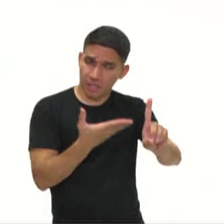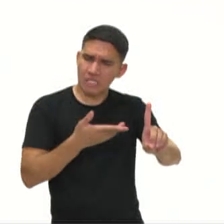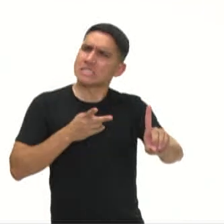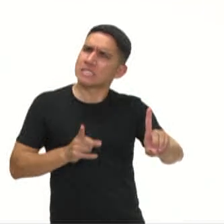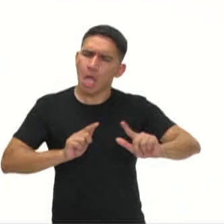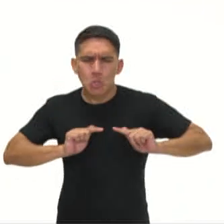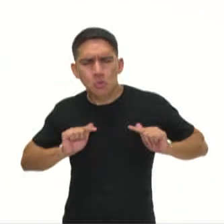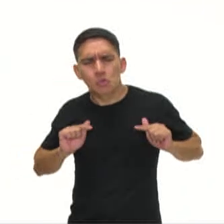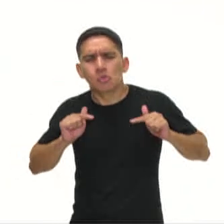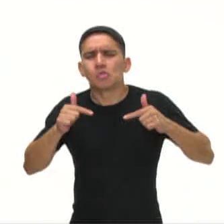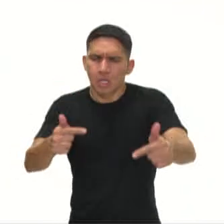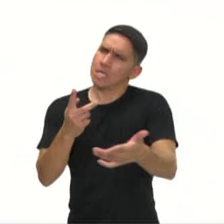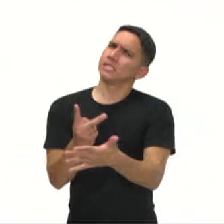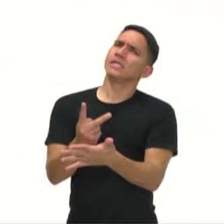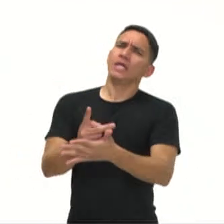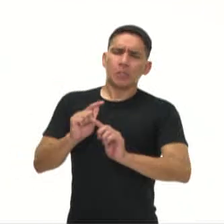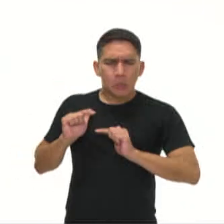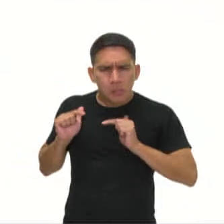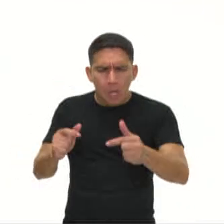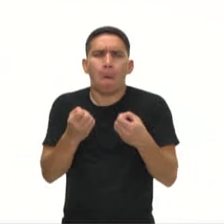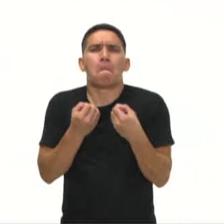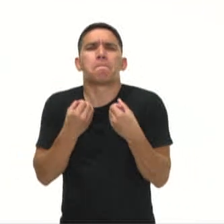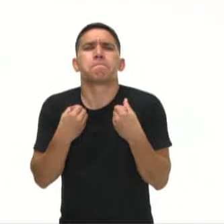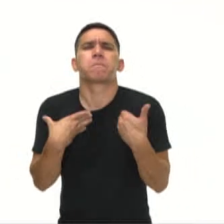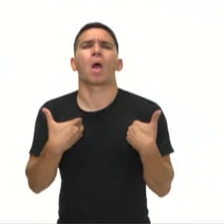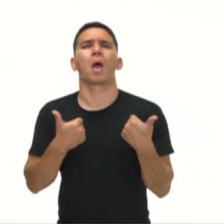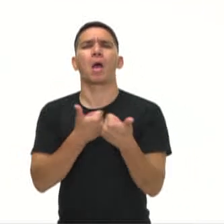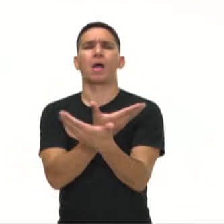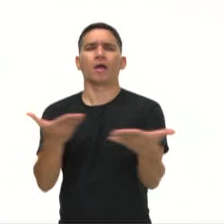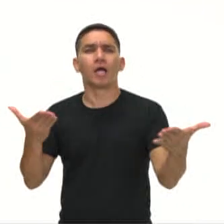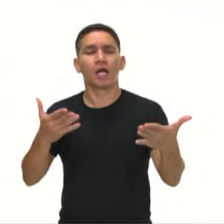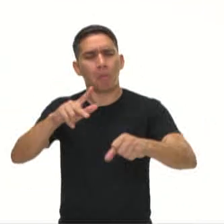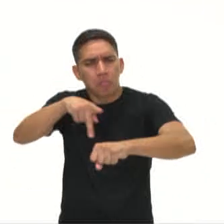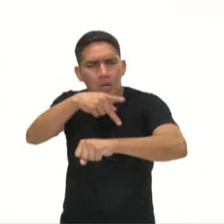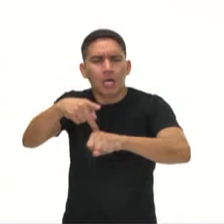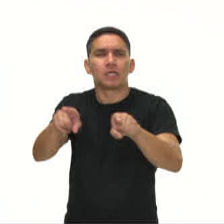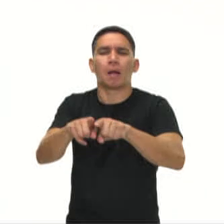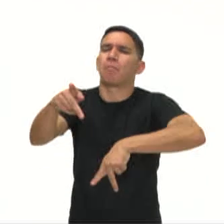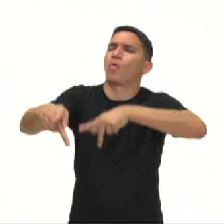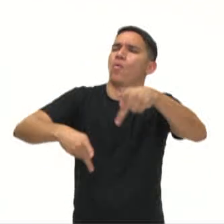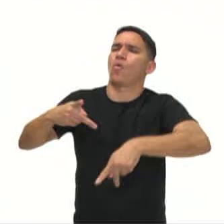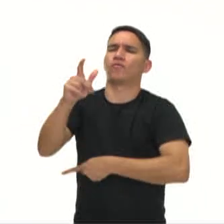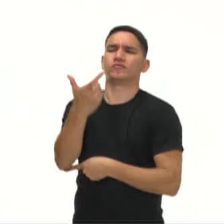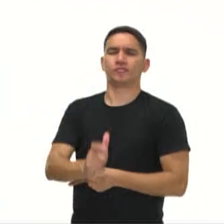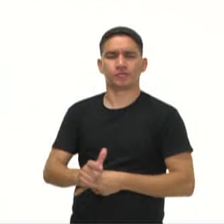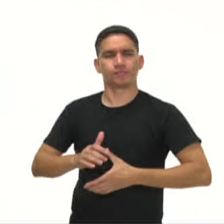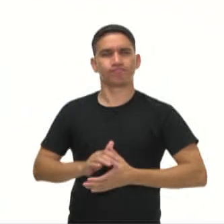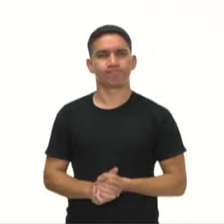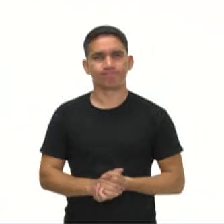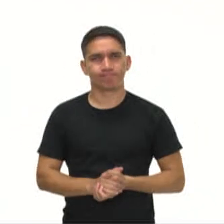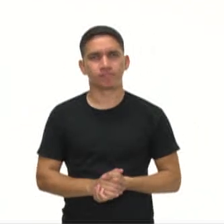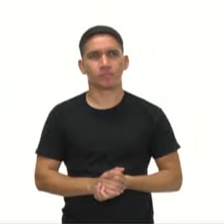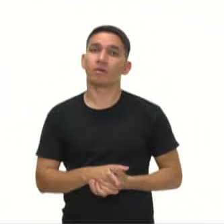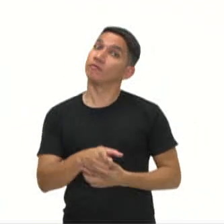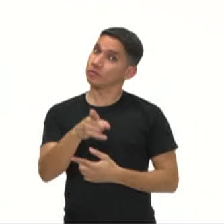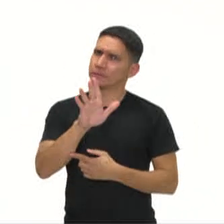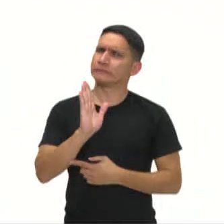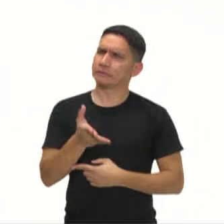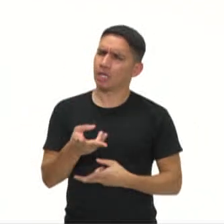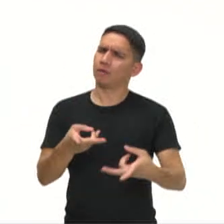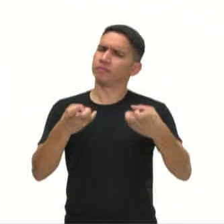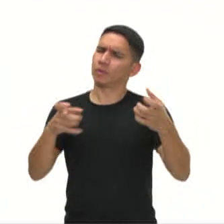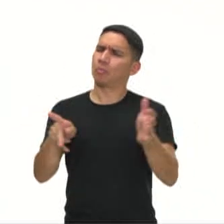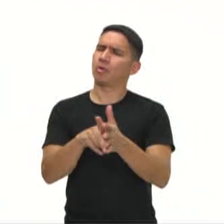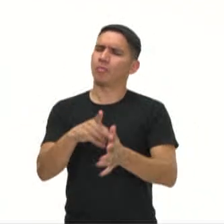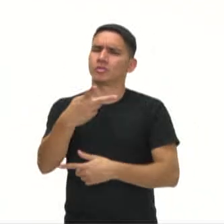trabalhado e sempre trabalha pelo bem da pátria e do povo italiano. Você já ouviu isso muitas vezes de seu